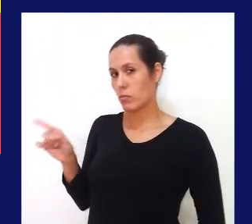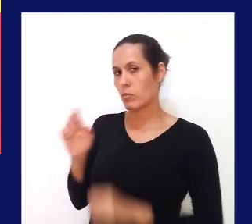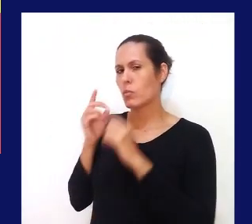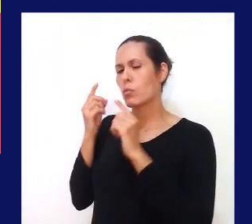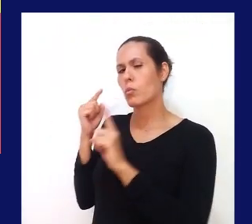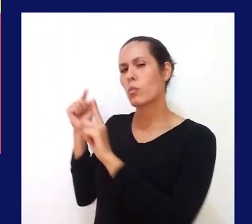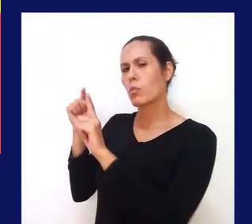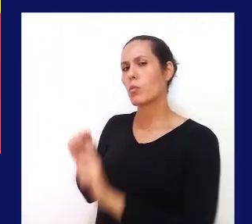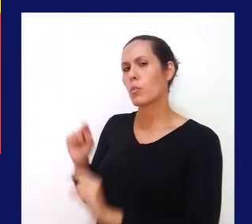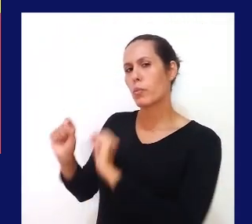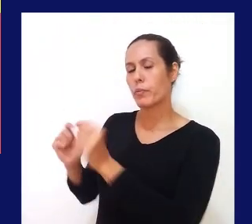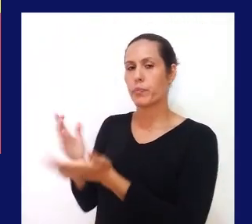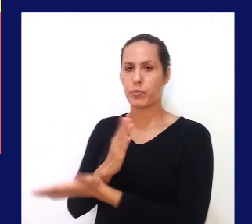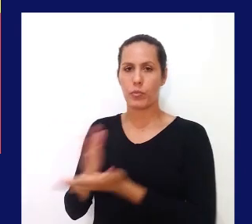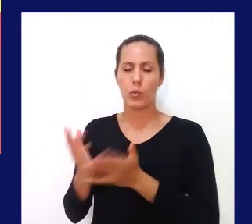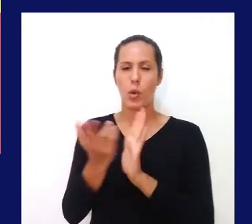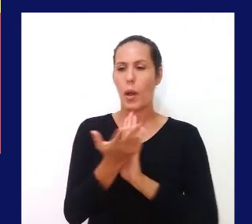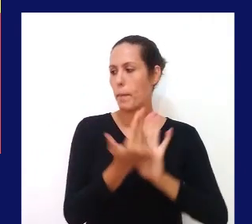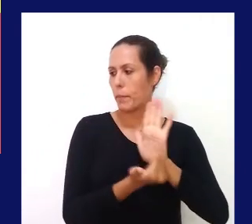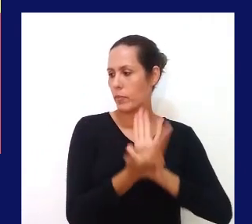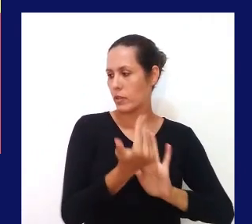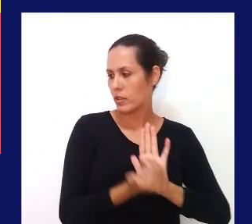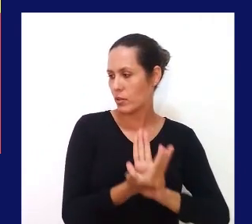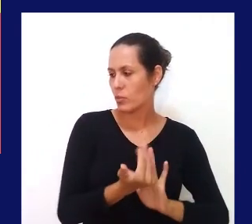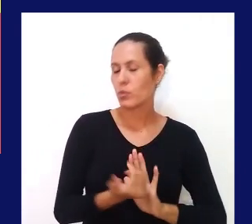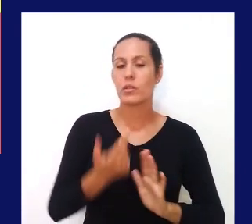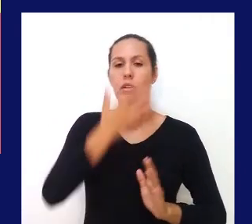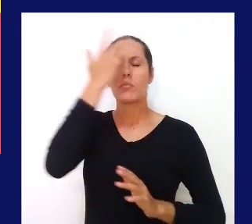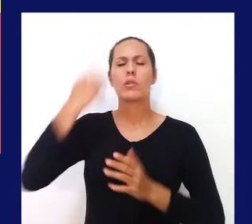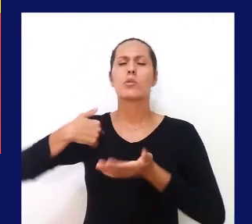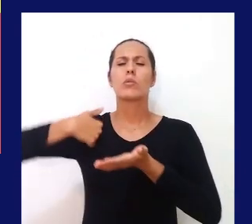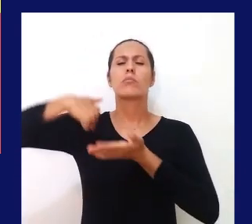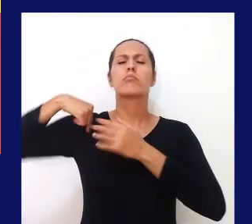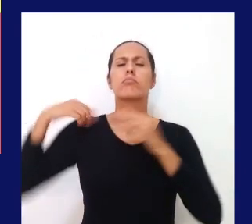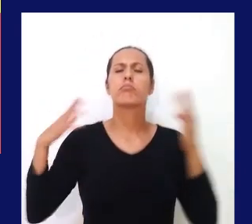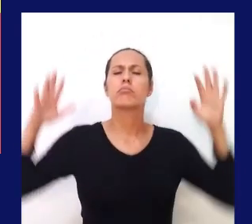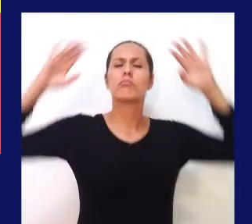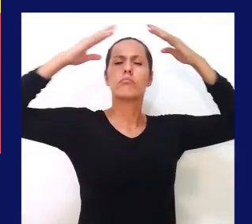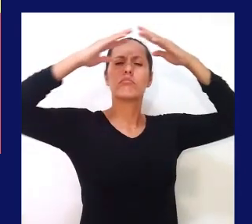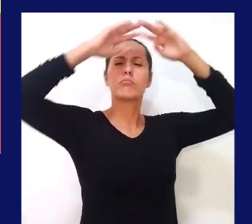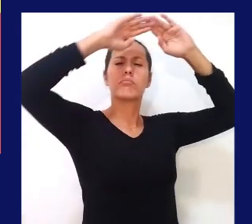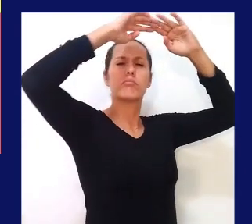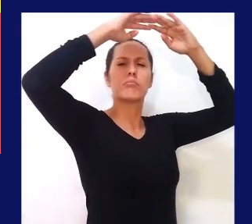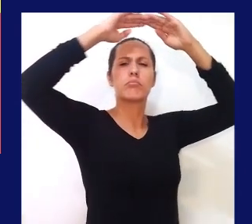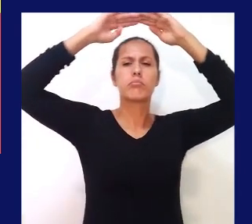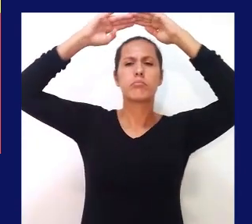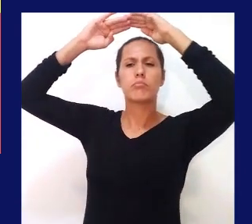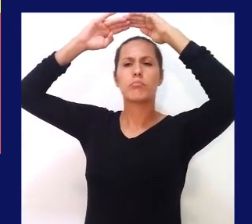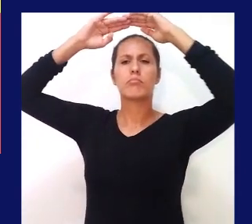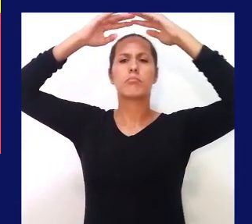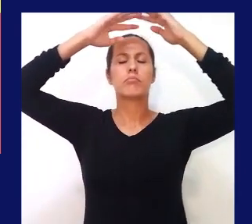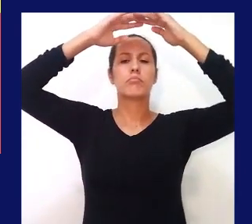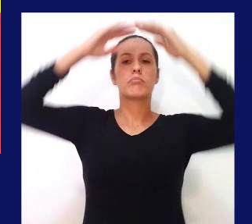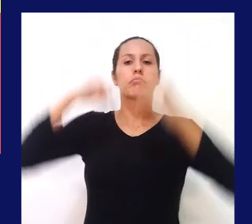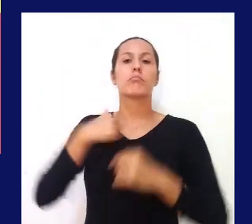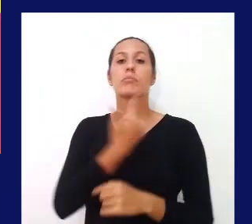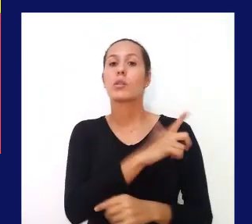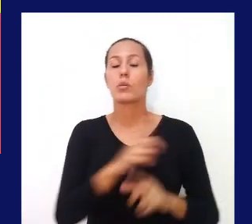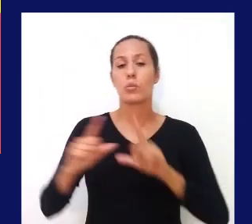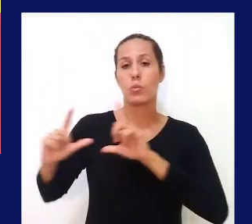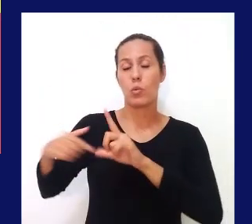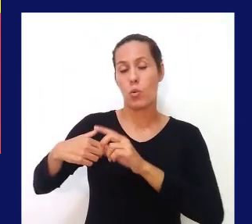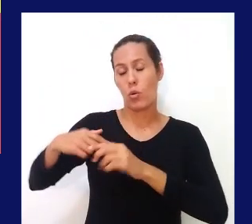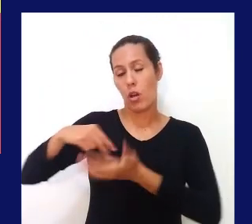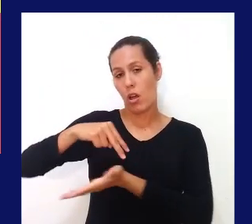por exemplo, pinturas de bailarinas. E na imagem à direita, você observa a dança